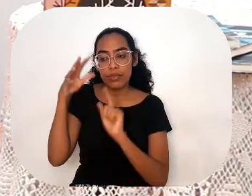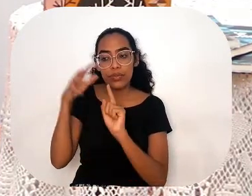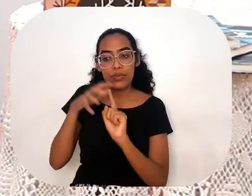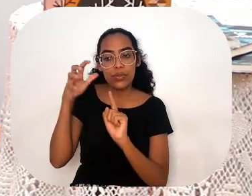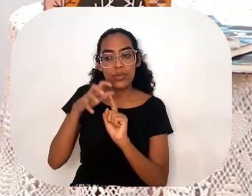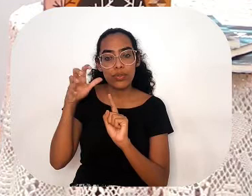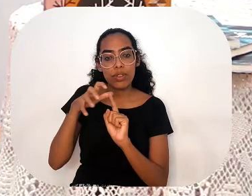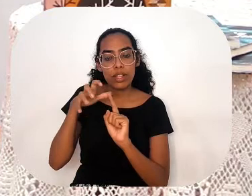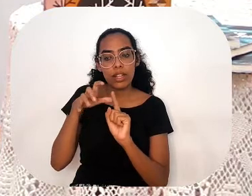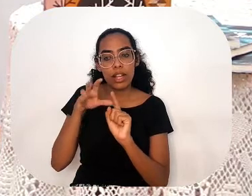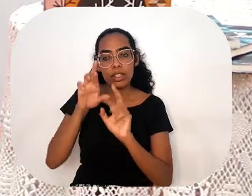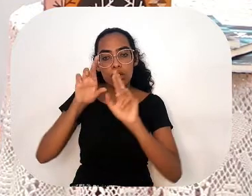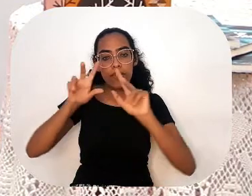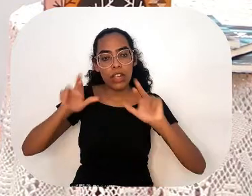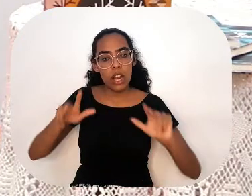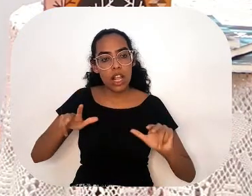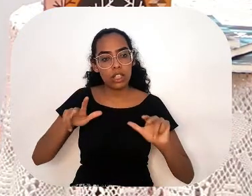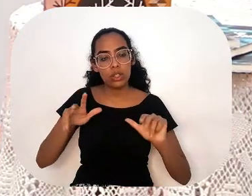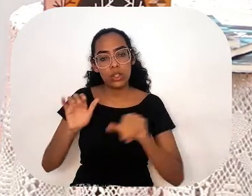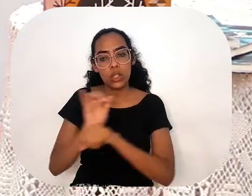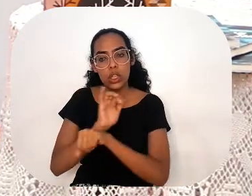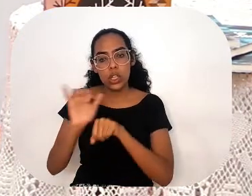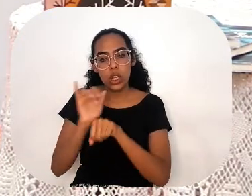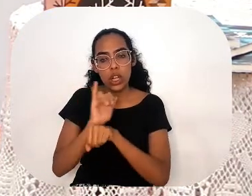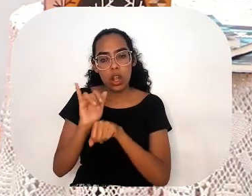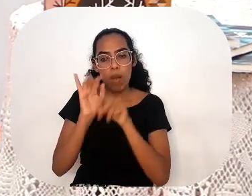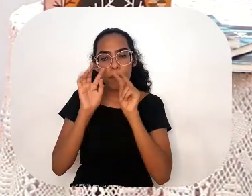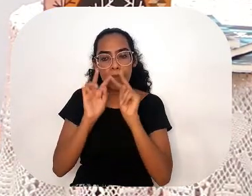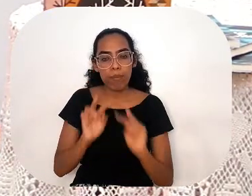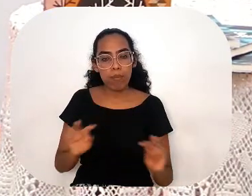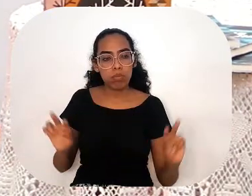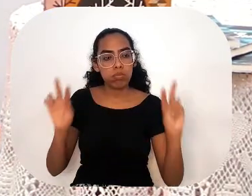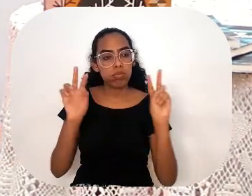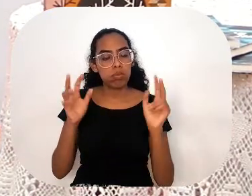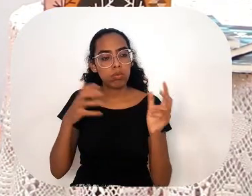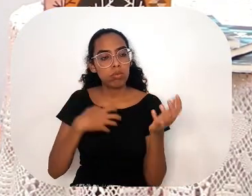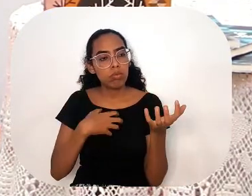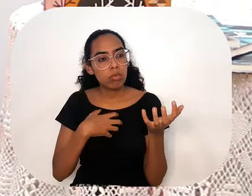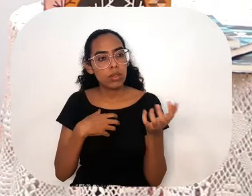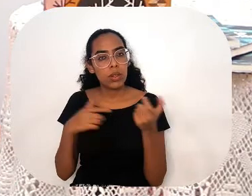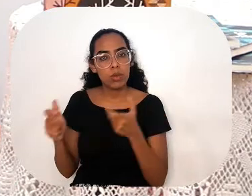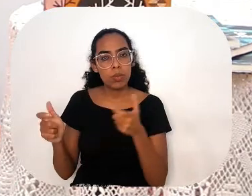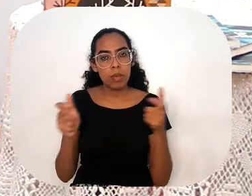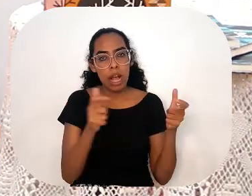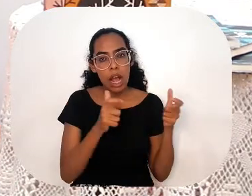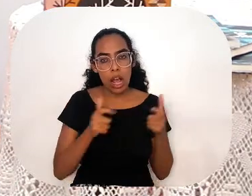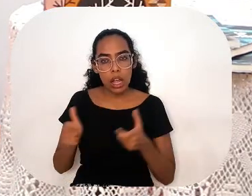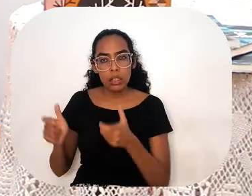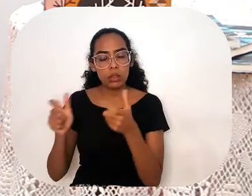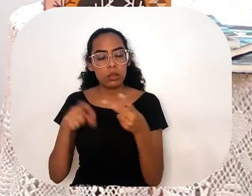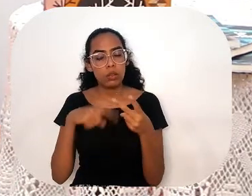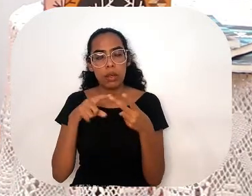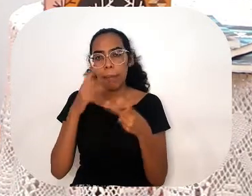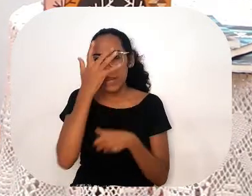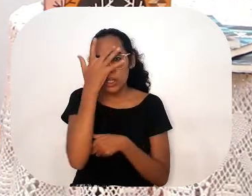contribuição a essa diferente maneira de olhar a geografia A geografia o espaço